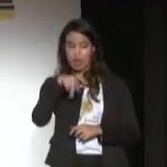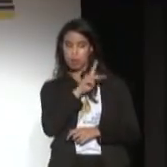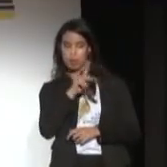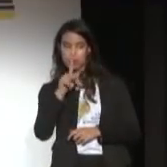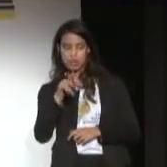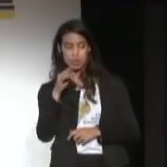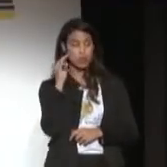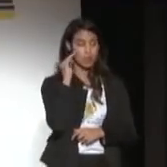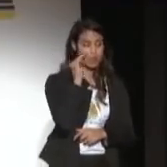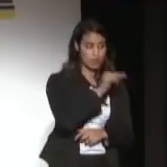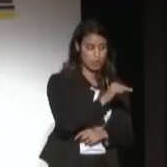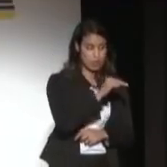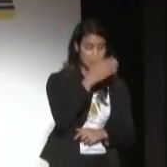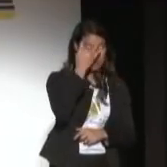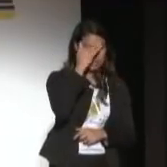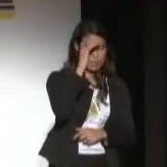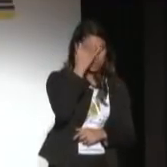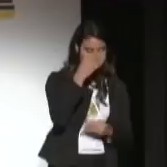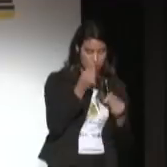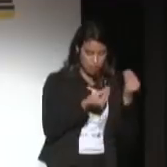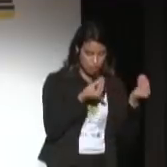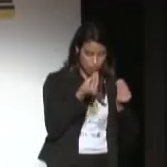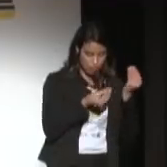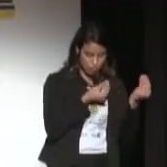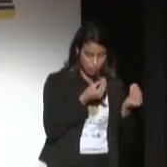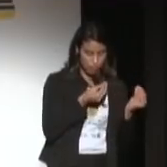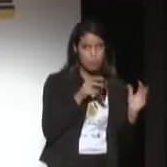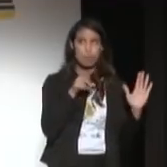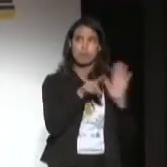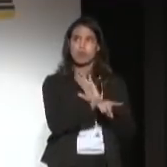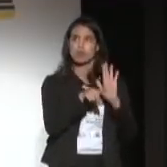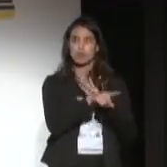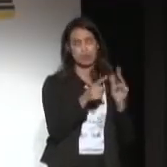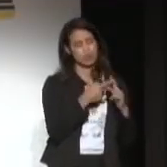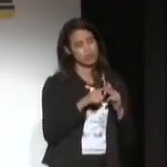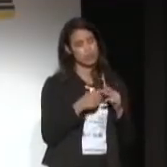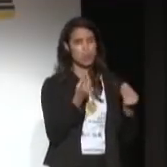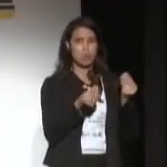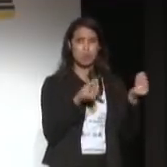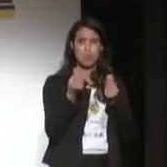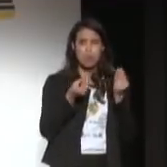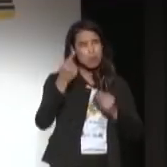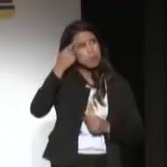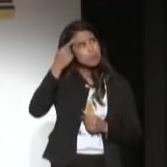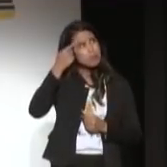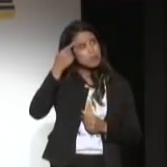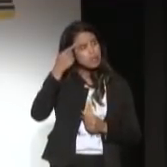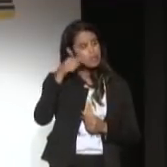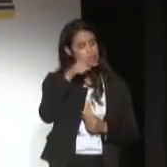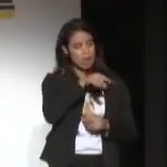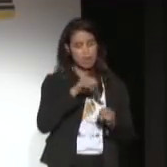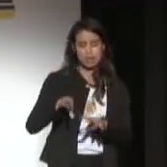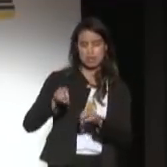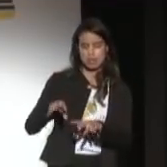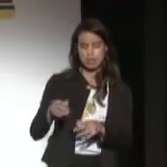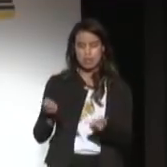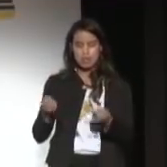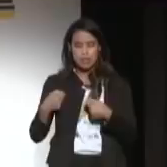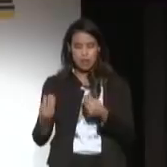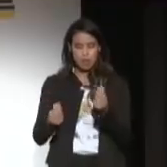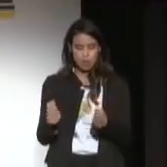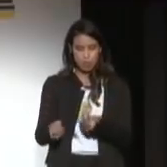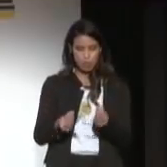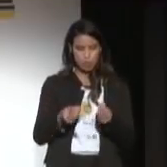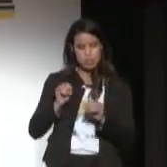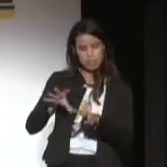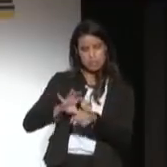eles entendem como elas funcionam, eles lançam perguntas sobre o funcionamento, eles pensam sobre as condições didáticas que precisam ser garantidas para que